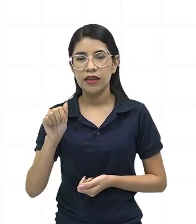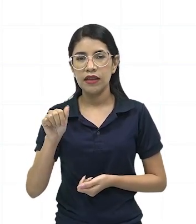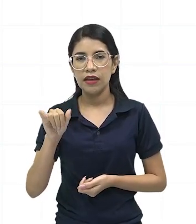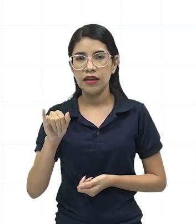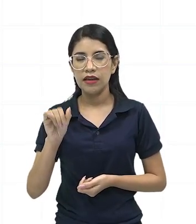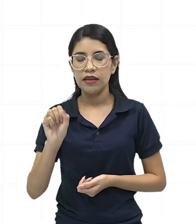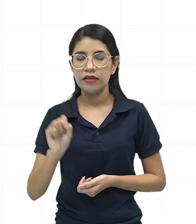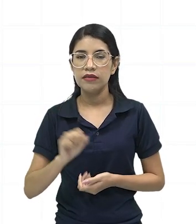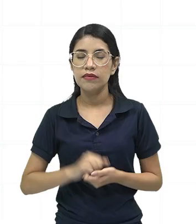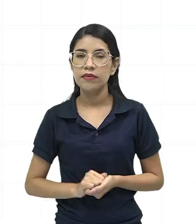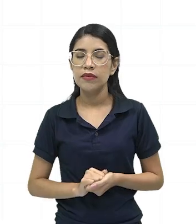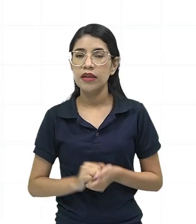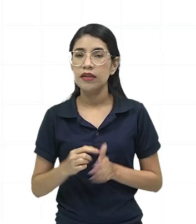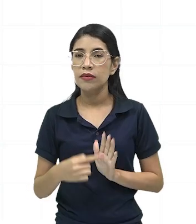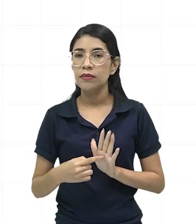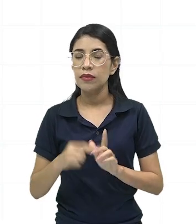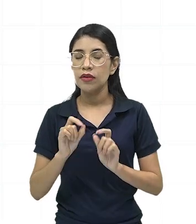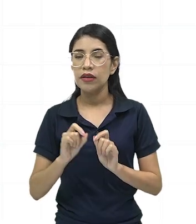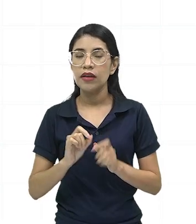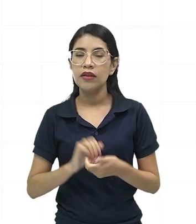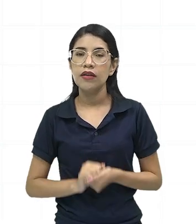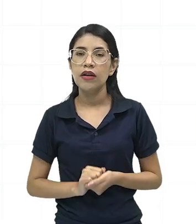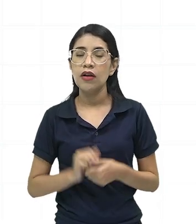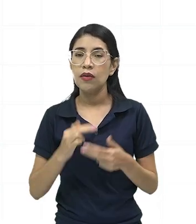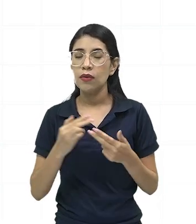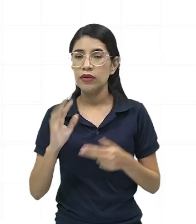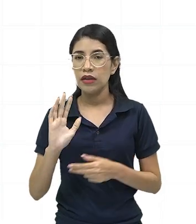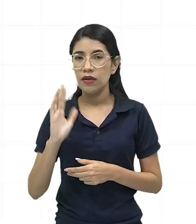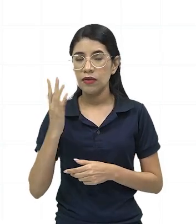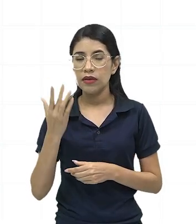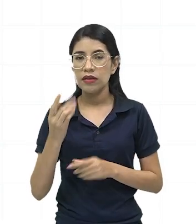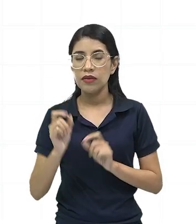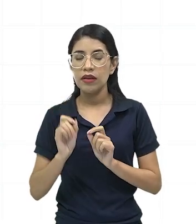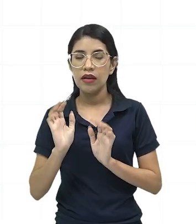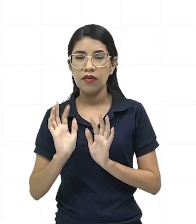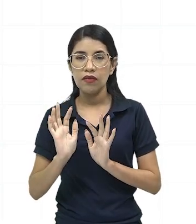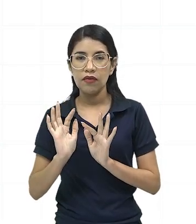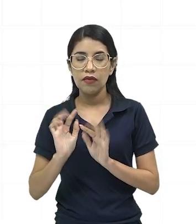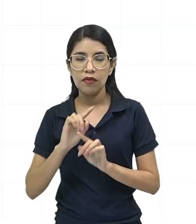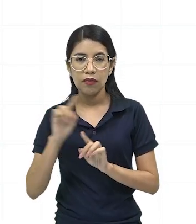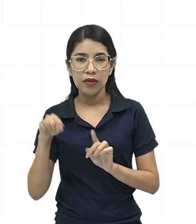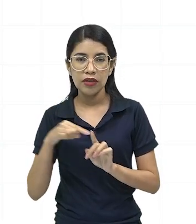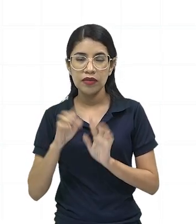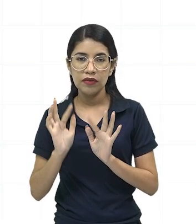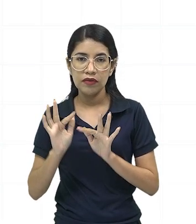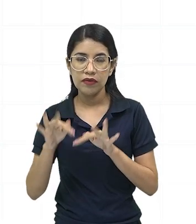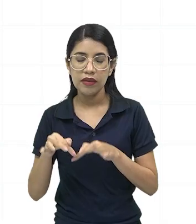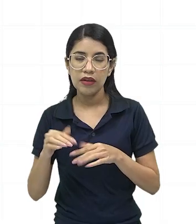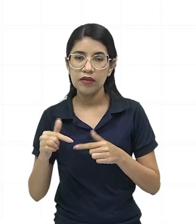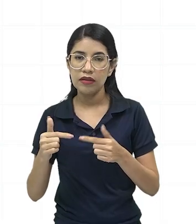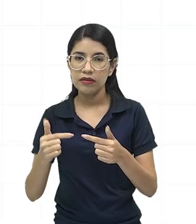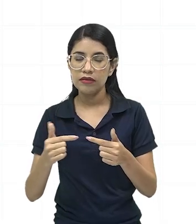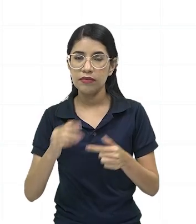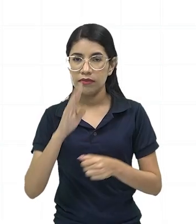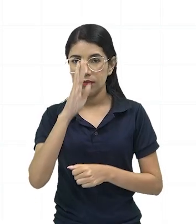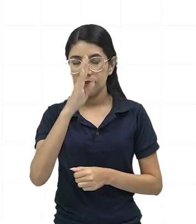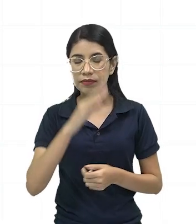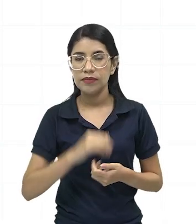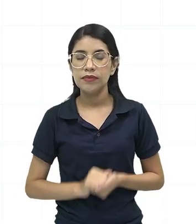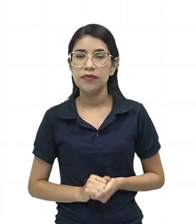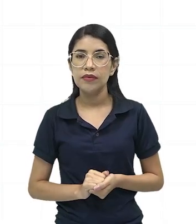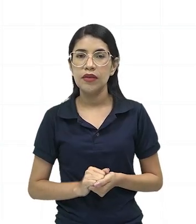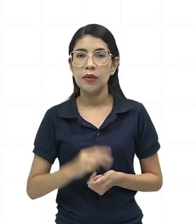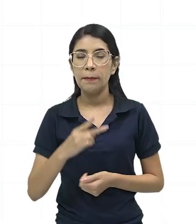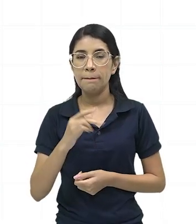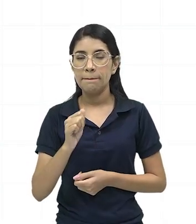finais. Então, vão introduzir uma circunstância que expressa a finalidade da ação da oração principal. Temos o